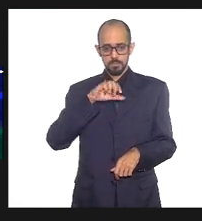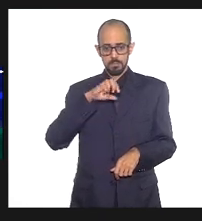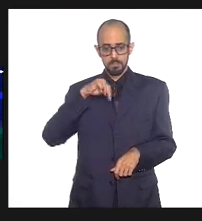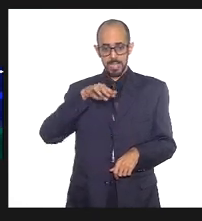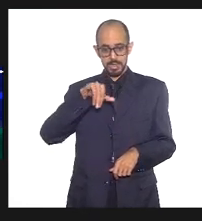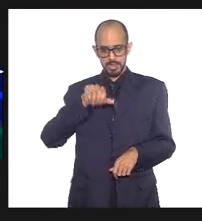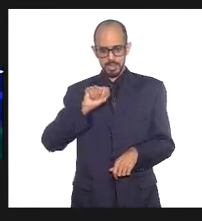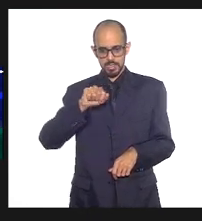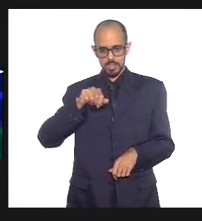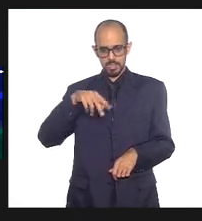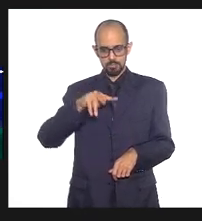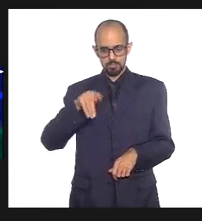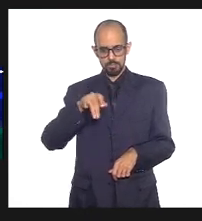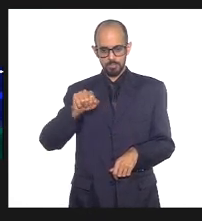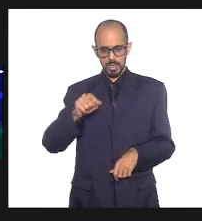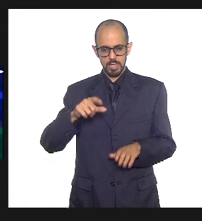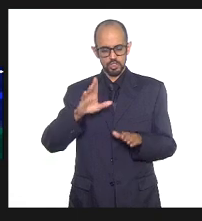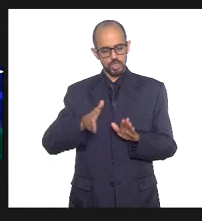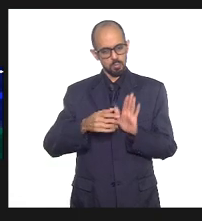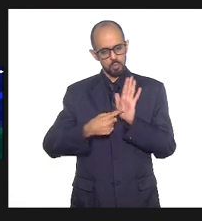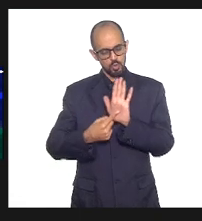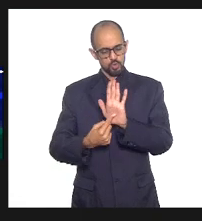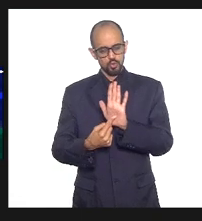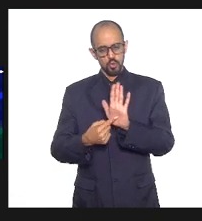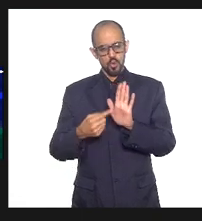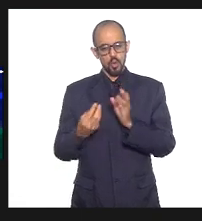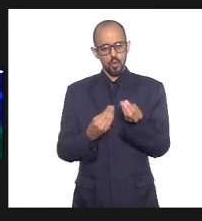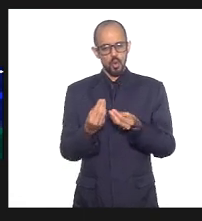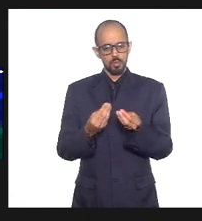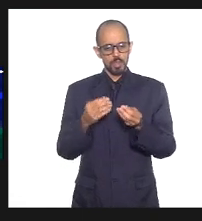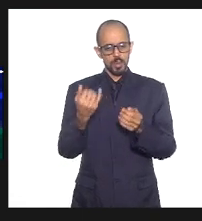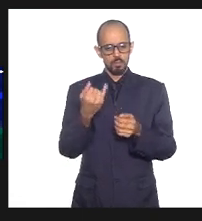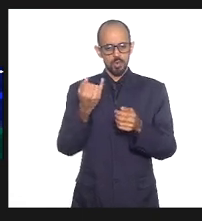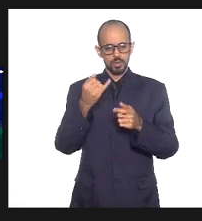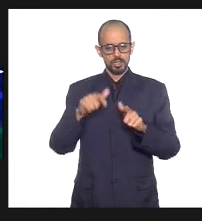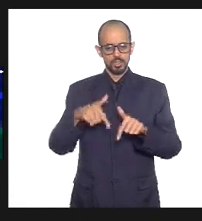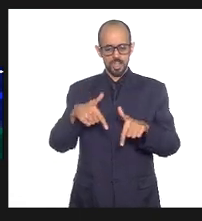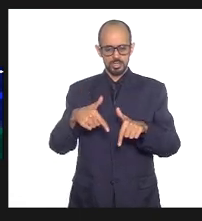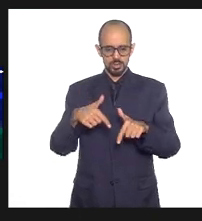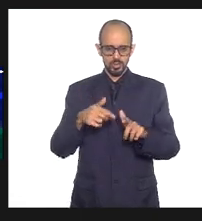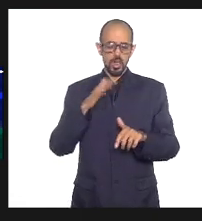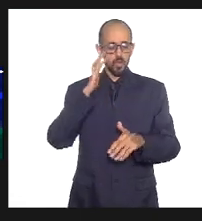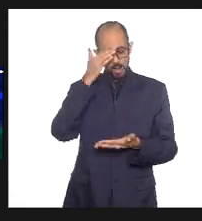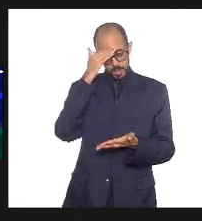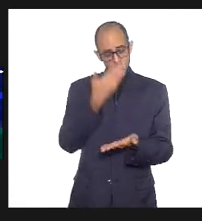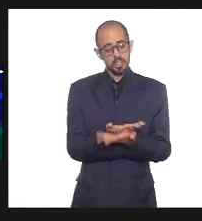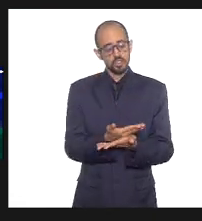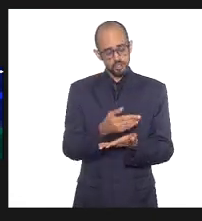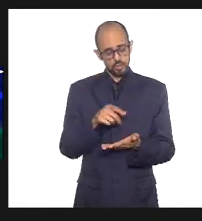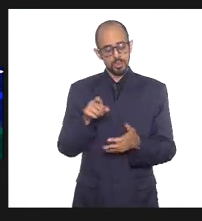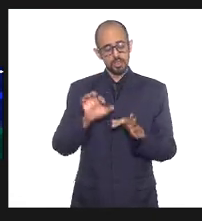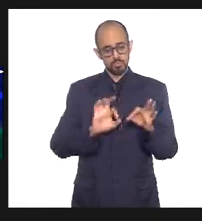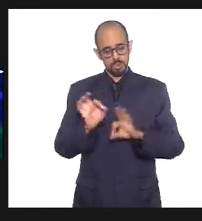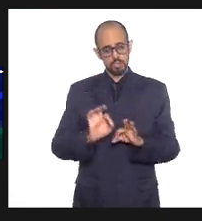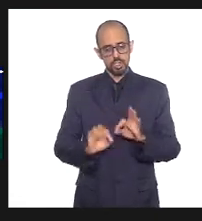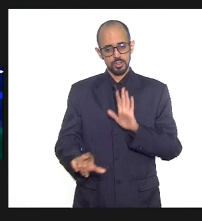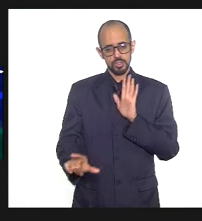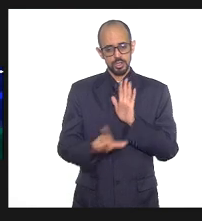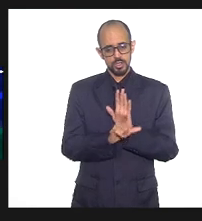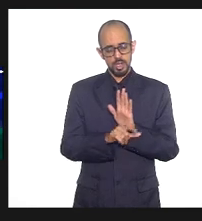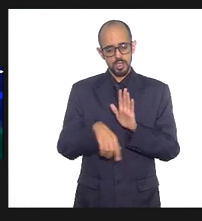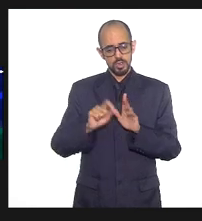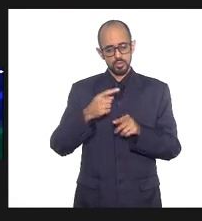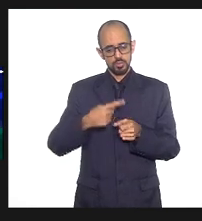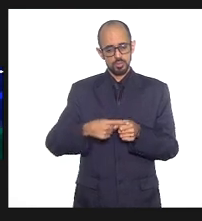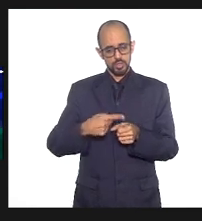ação específica para esse tema. Eu acredito que com esse projeto de lei, os municípios interessados, os